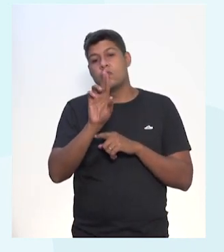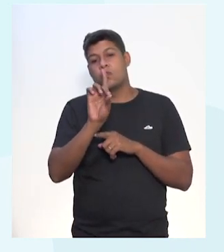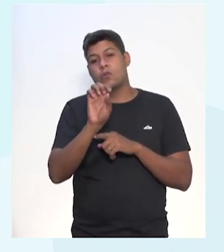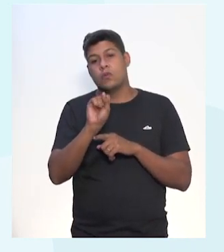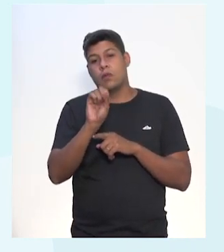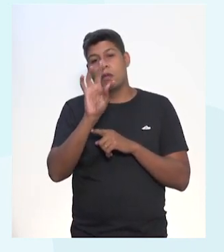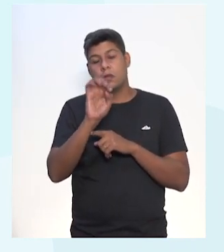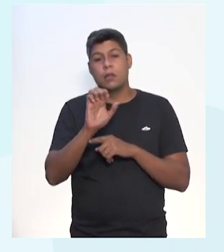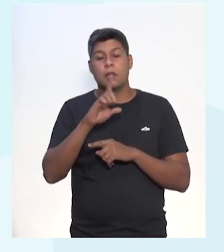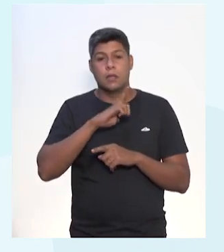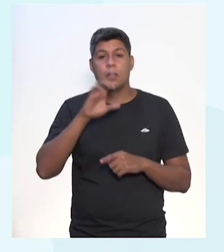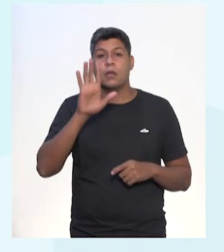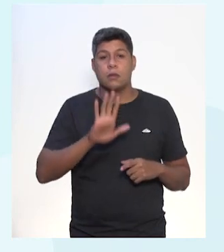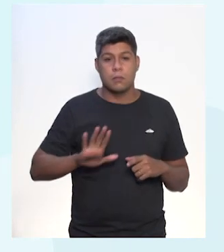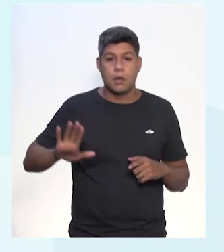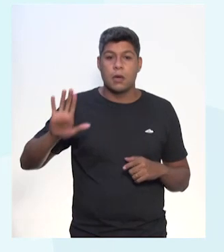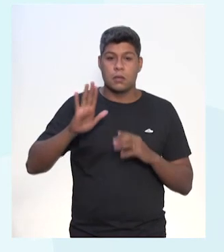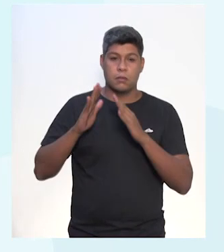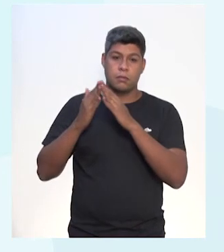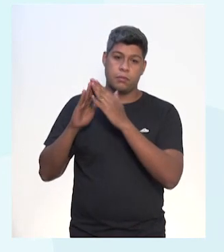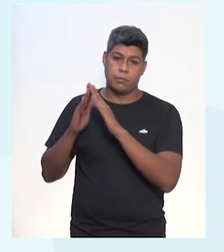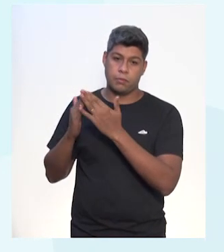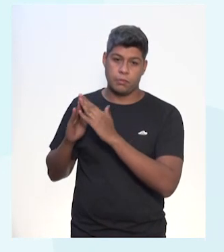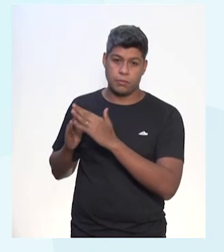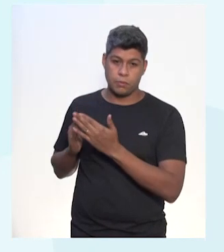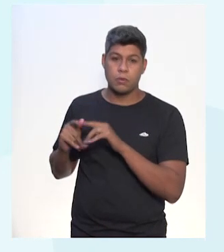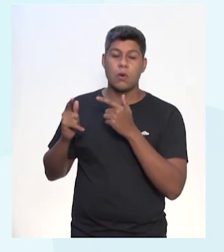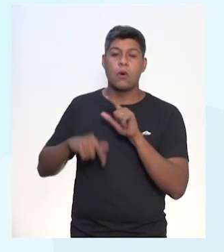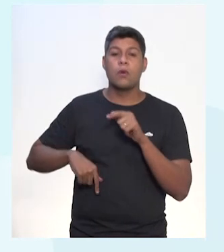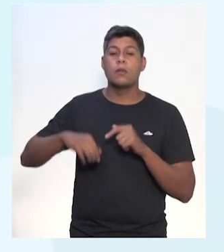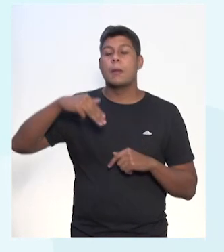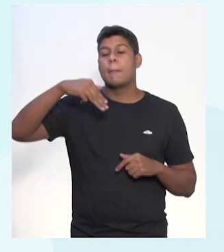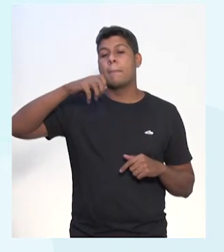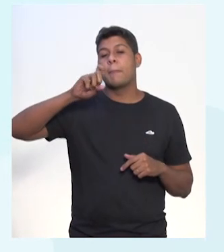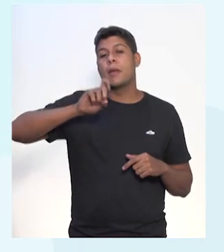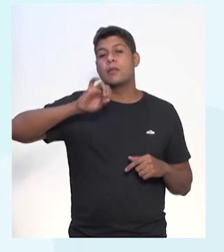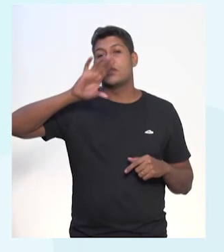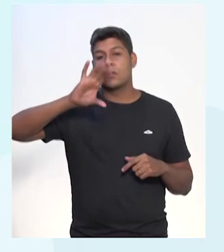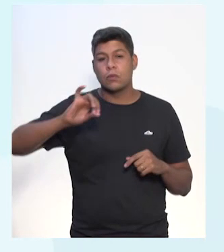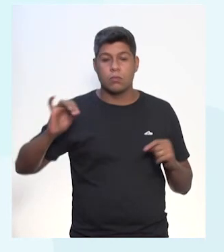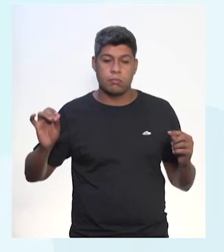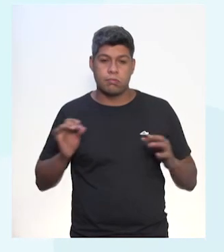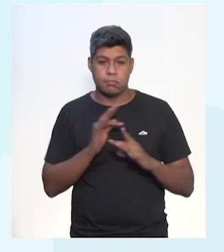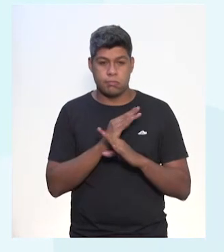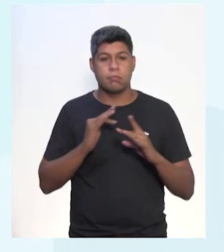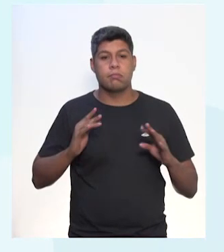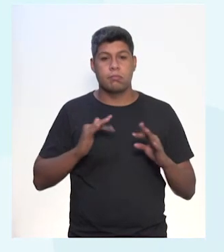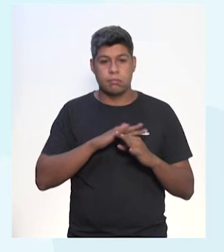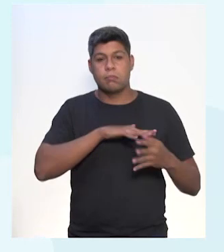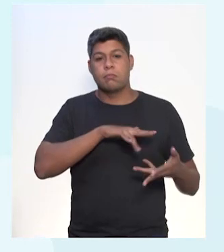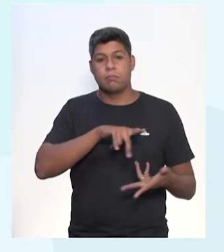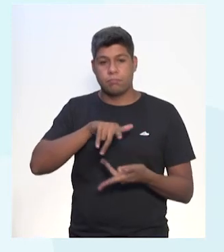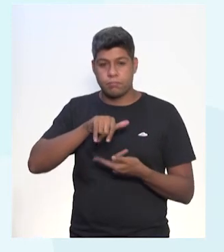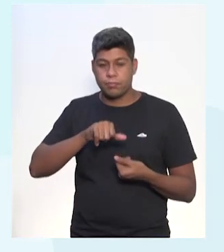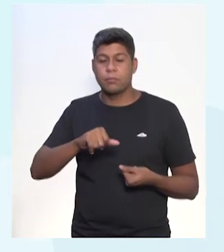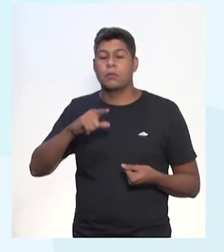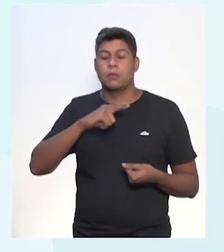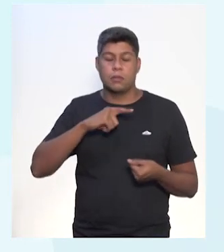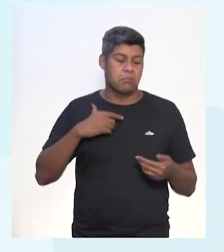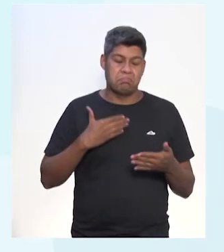uma imagem, né, de uma favela em Pachuca, no México, né, para mostrar aí aglomerações urbanas no mundo todo, né,